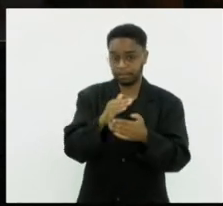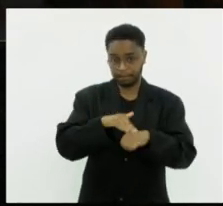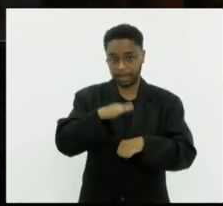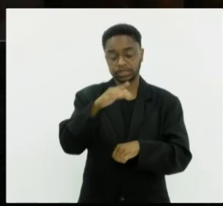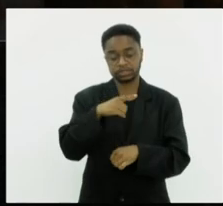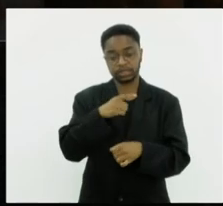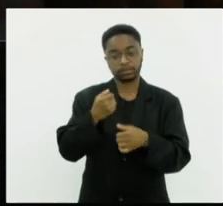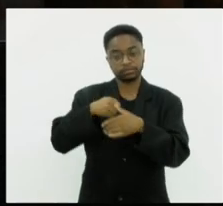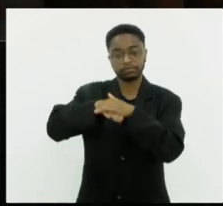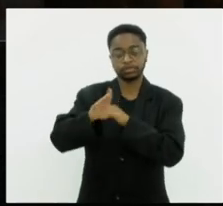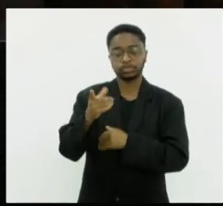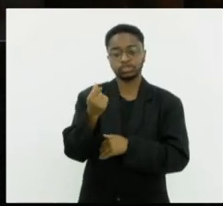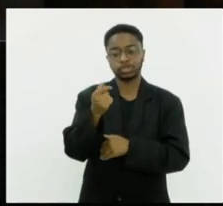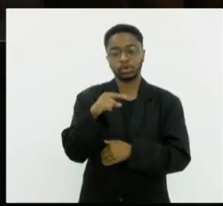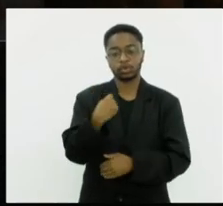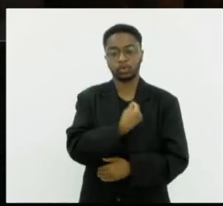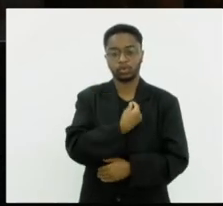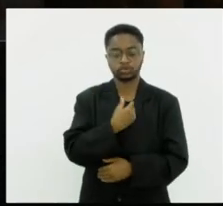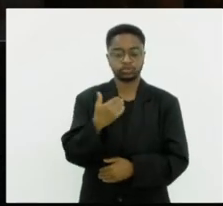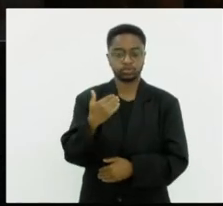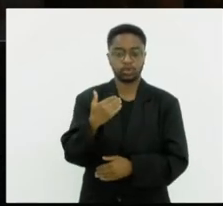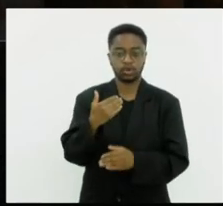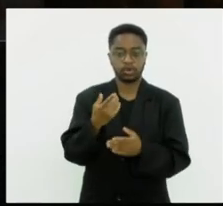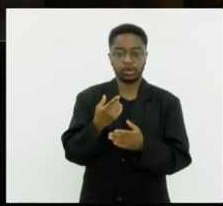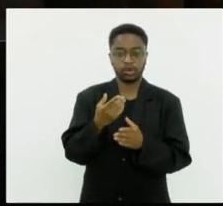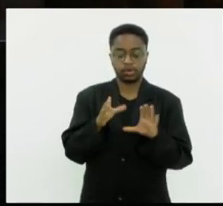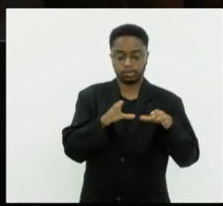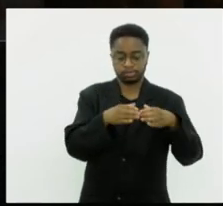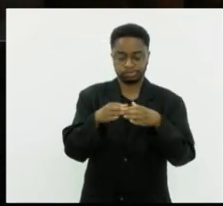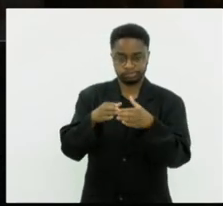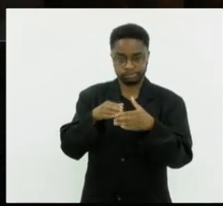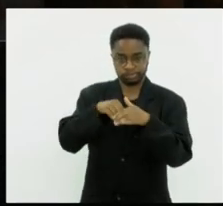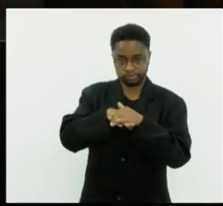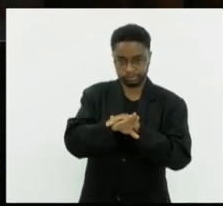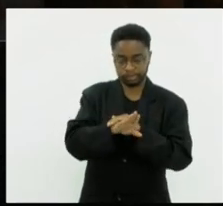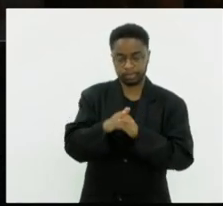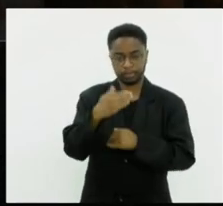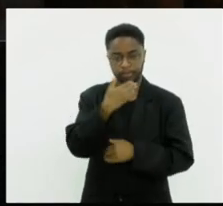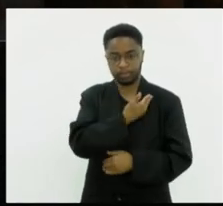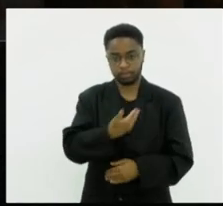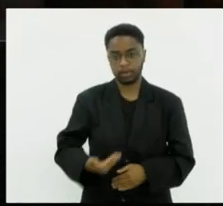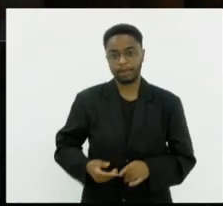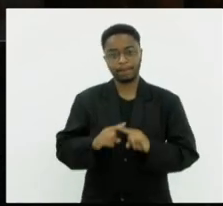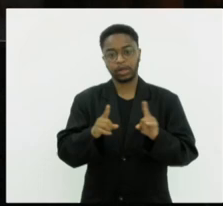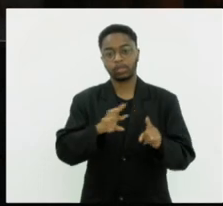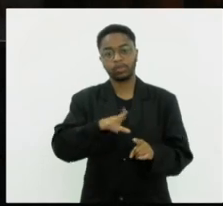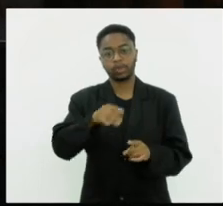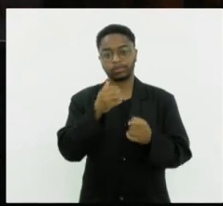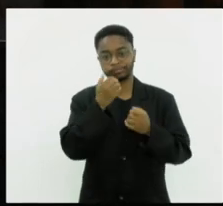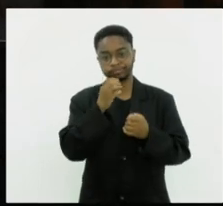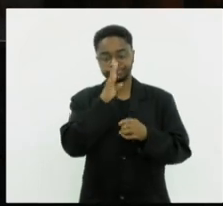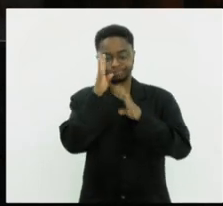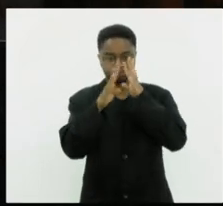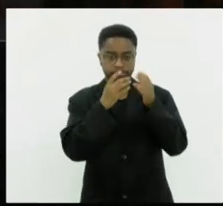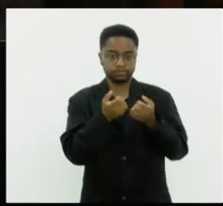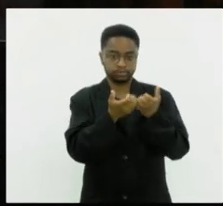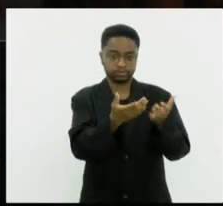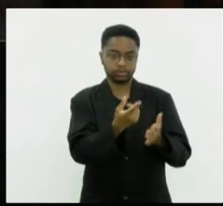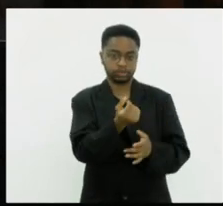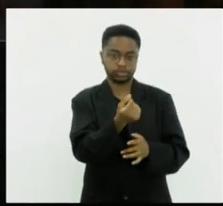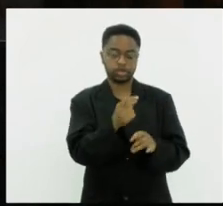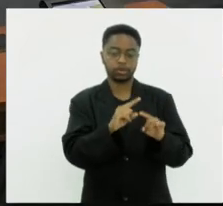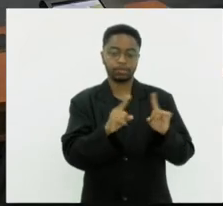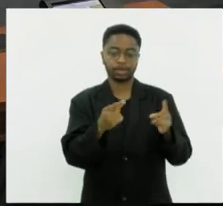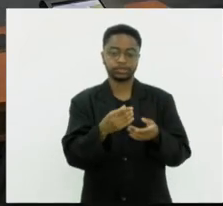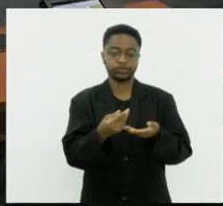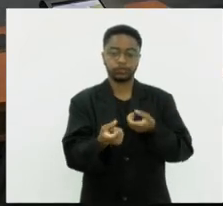nossos cofres públicos e não ficar aí dando benefícios fiscais sem qualquer retorno para a nossa população. Muito obrigada, senhora